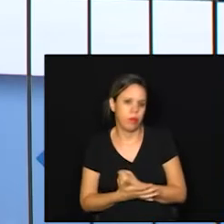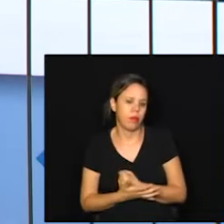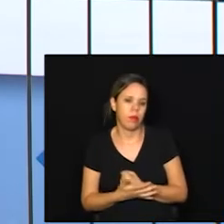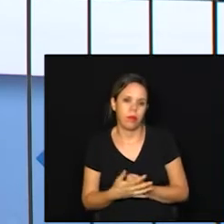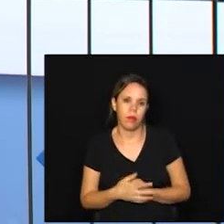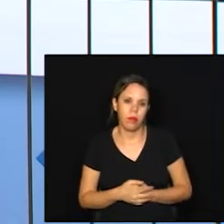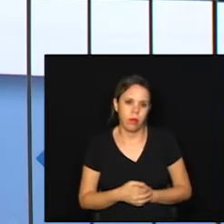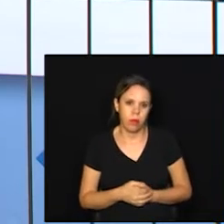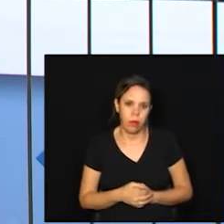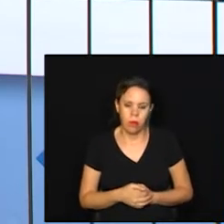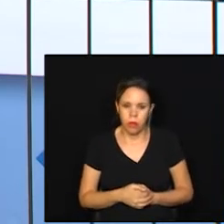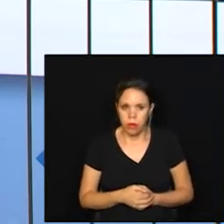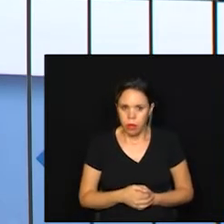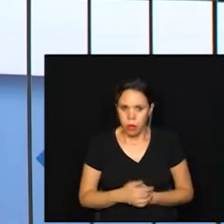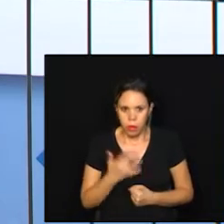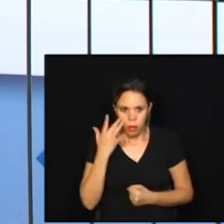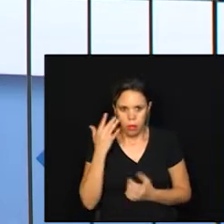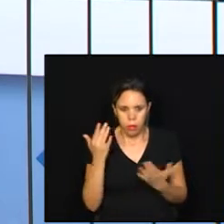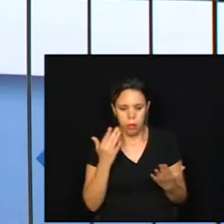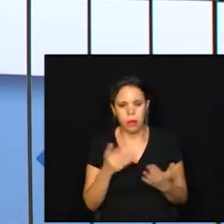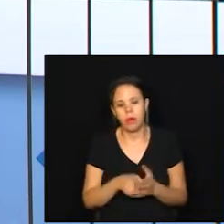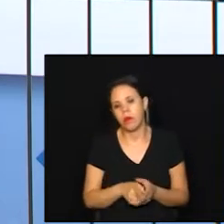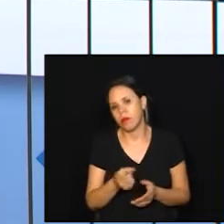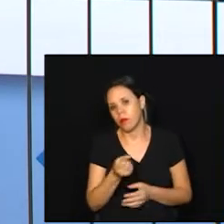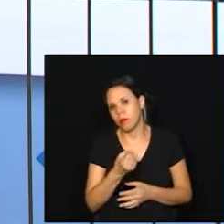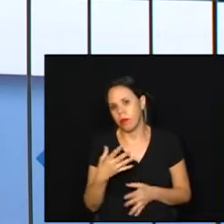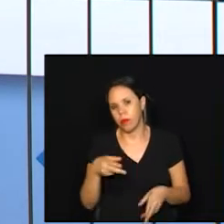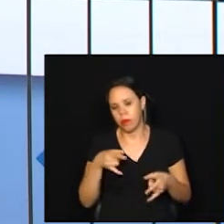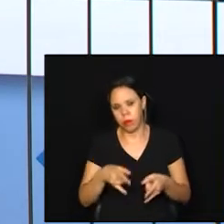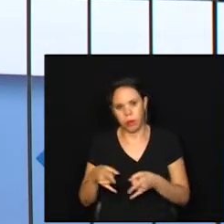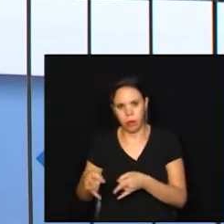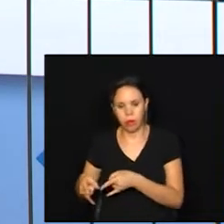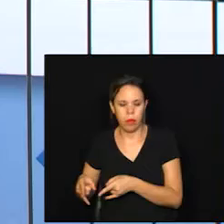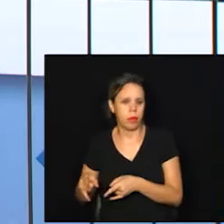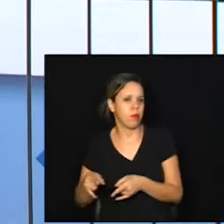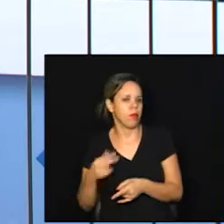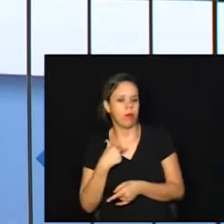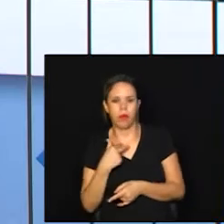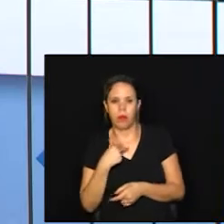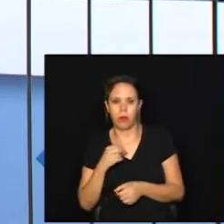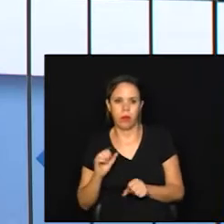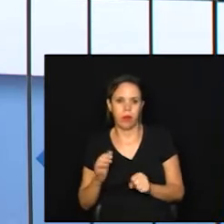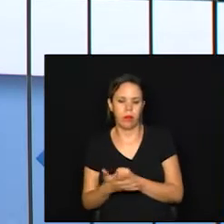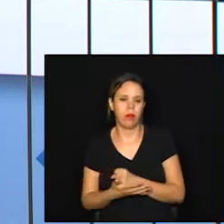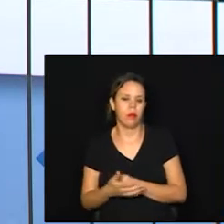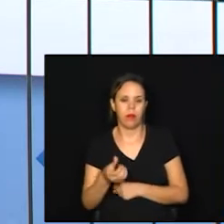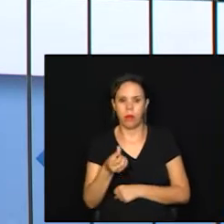na cidade. Para se ter uma ideia, as taxas de ocupação de leitos de UTI são de